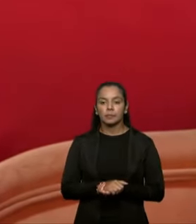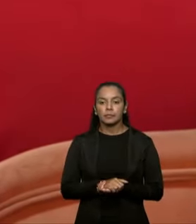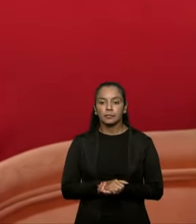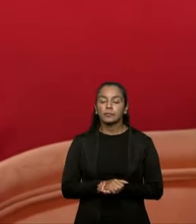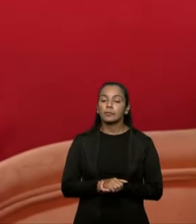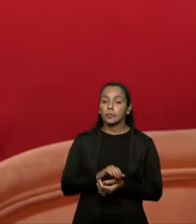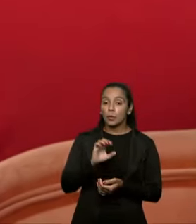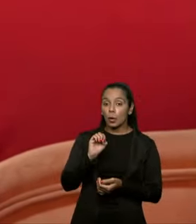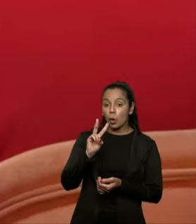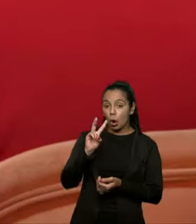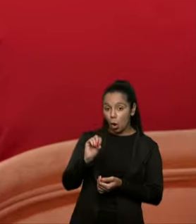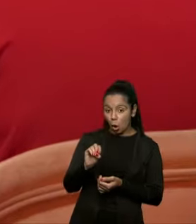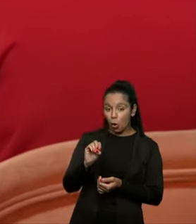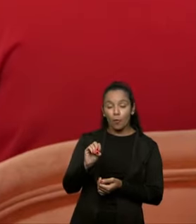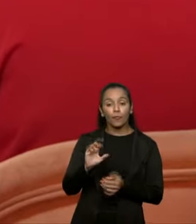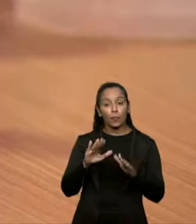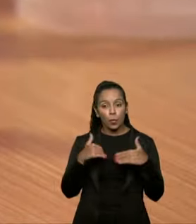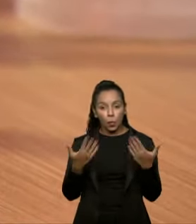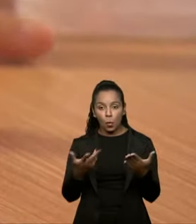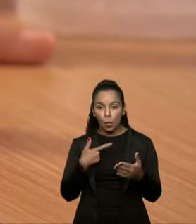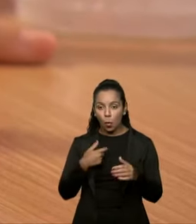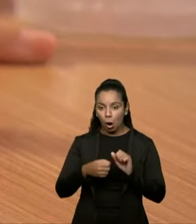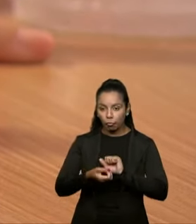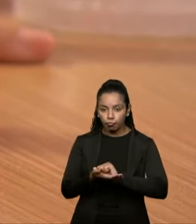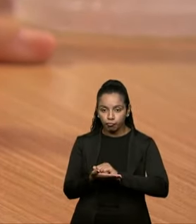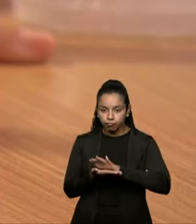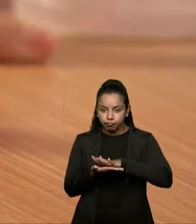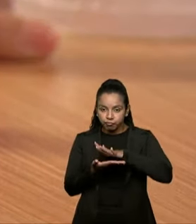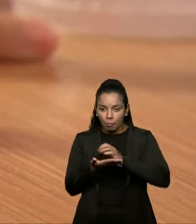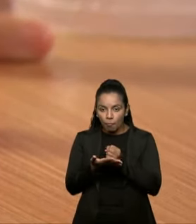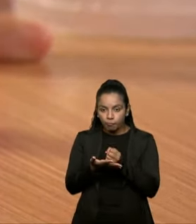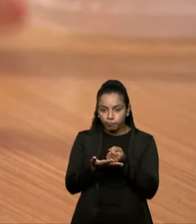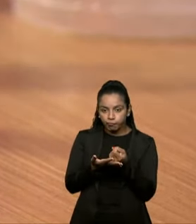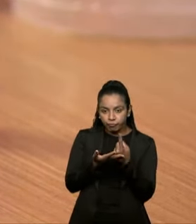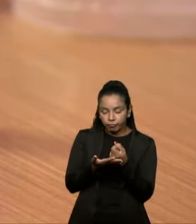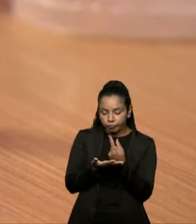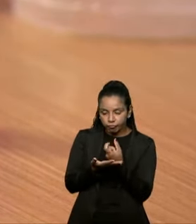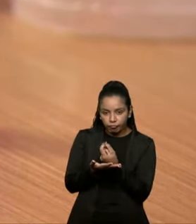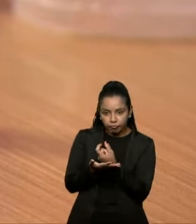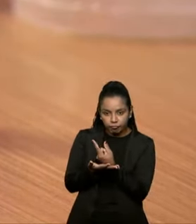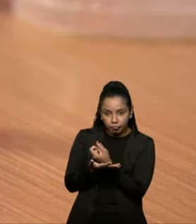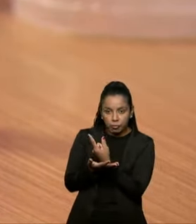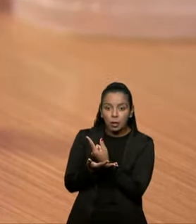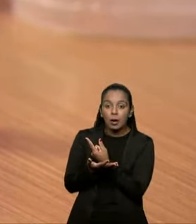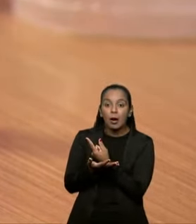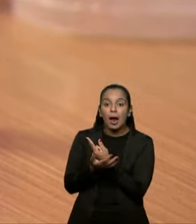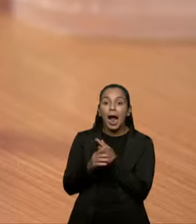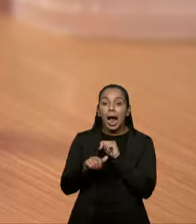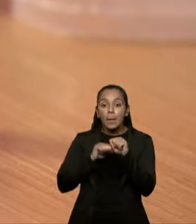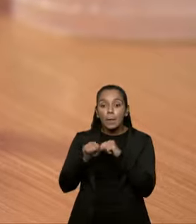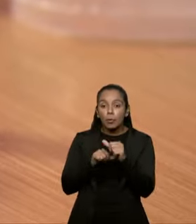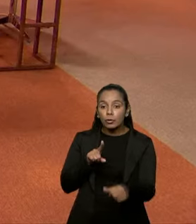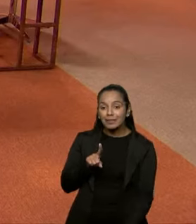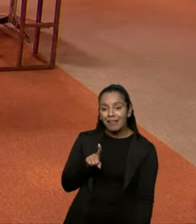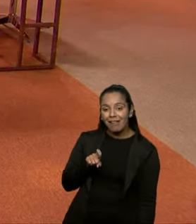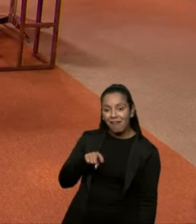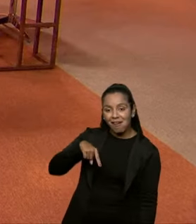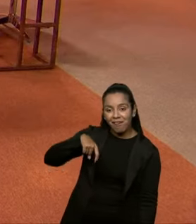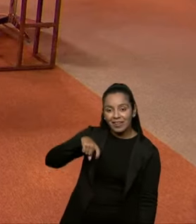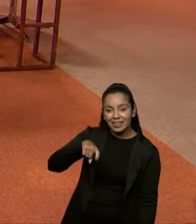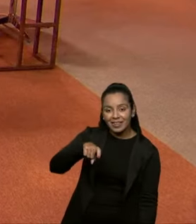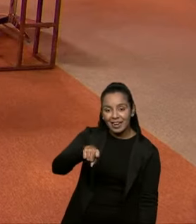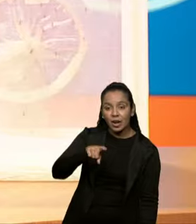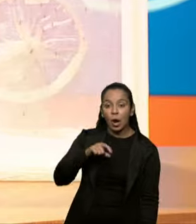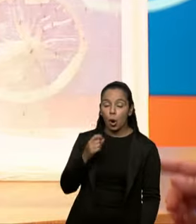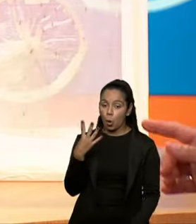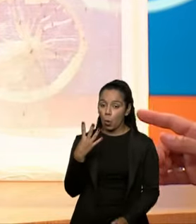os estão ovos, aí. Os ovos, de ovo, quando ele é inundado, ele vai eclodir rapidinho e aí ele vai virar uma larva. E são quatro